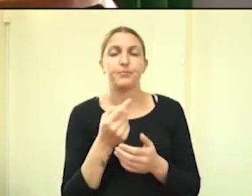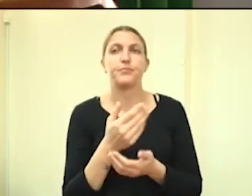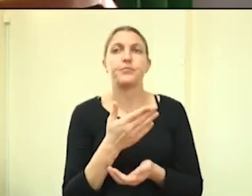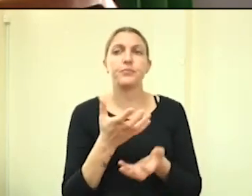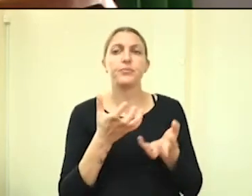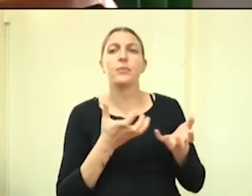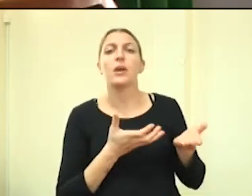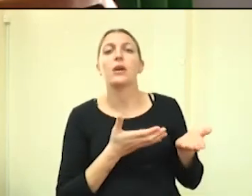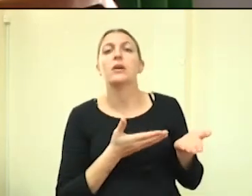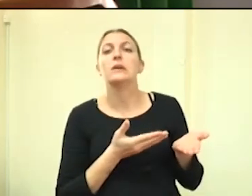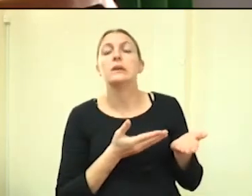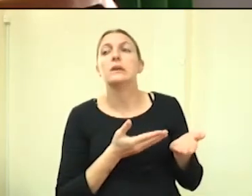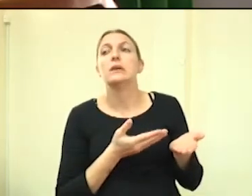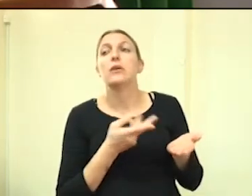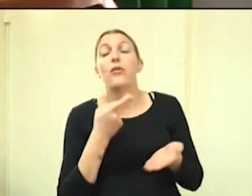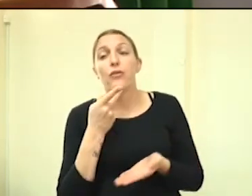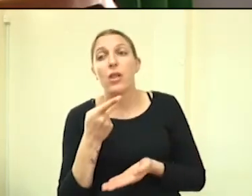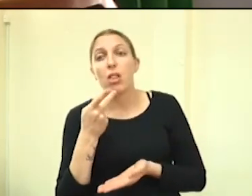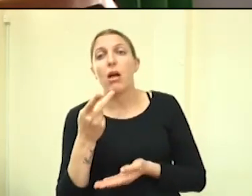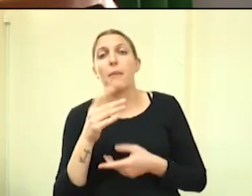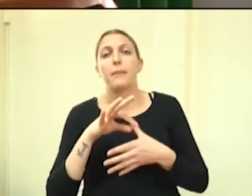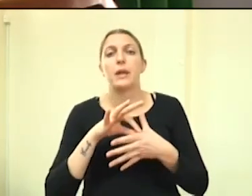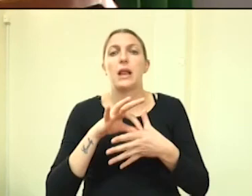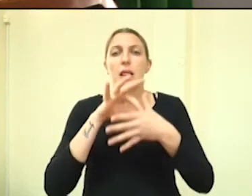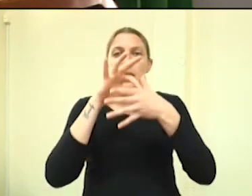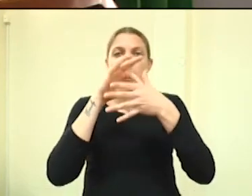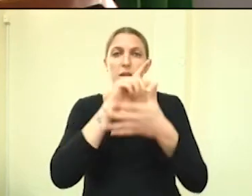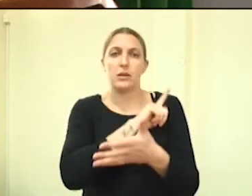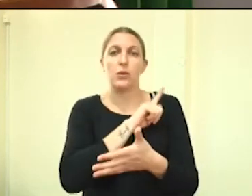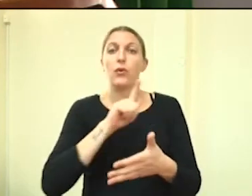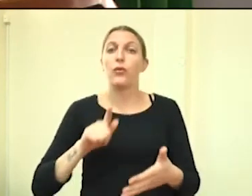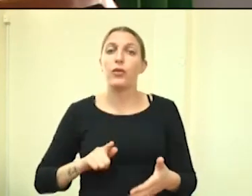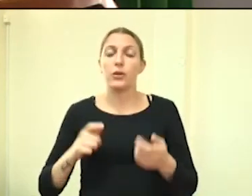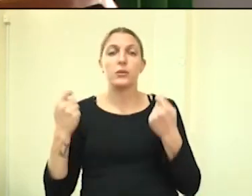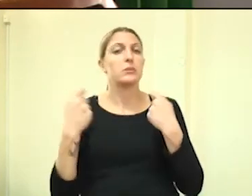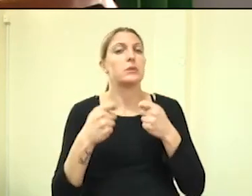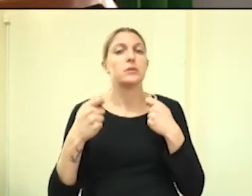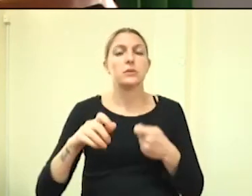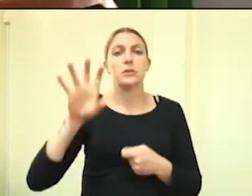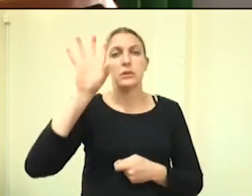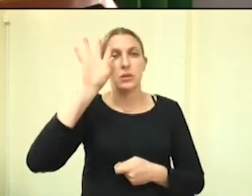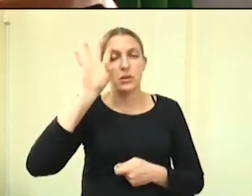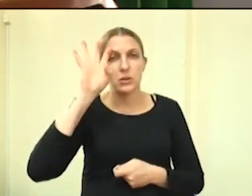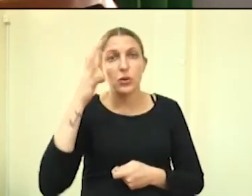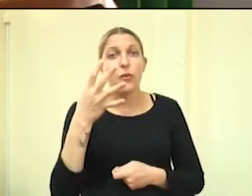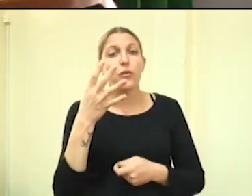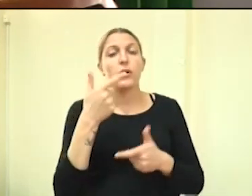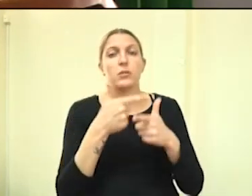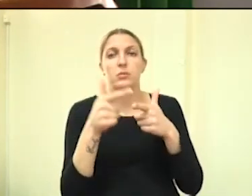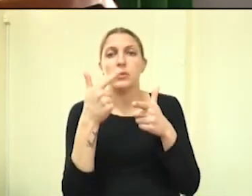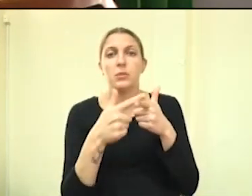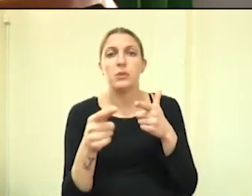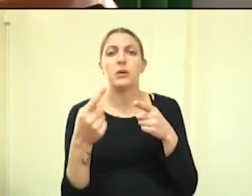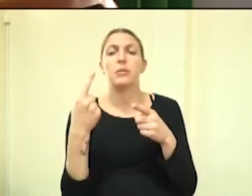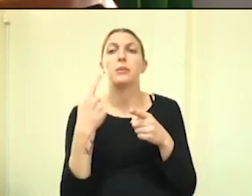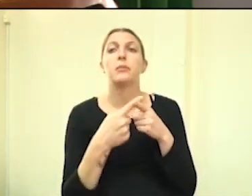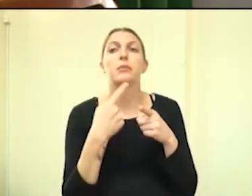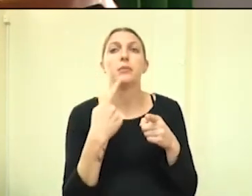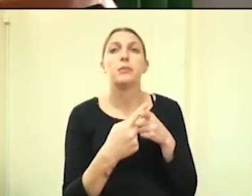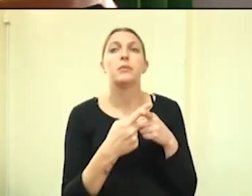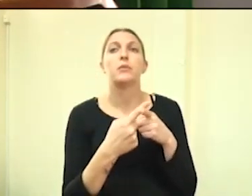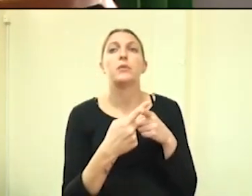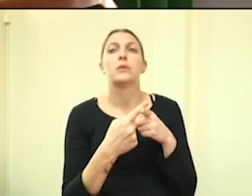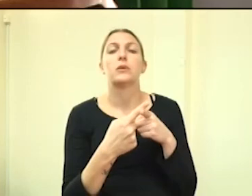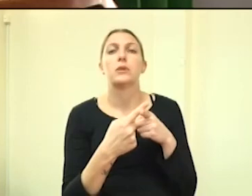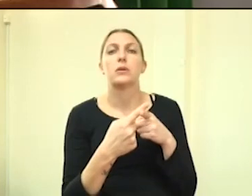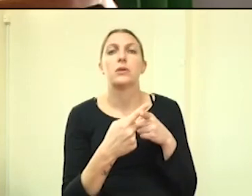de governo que resolveu o problema, Profini, e mandar consertar que está rachando as casas,